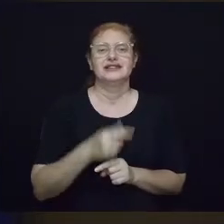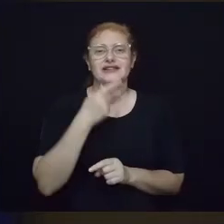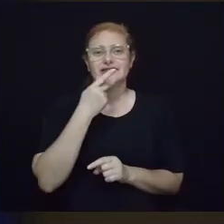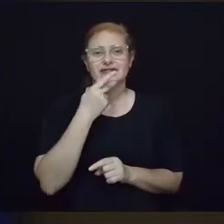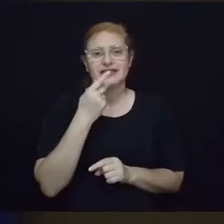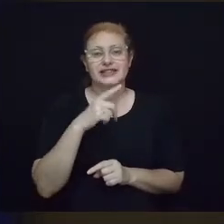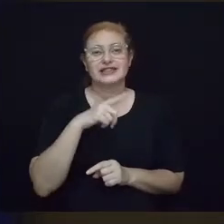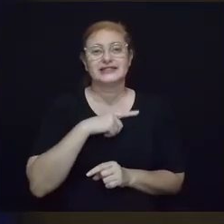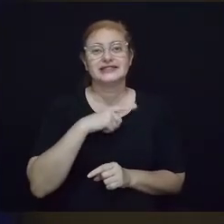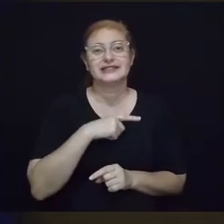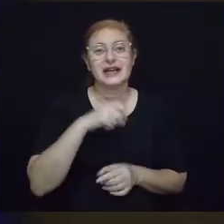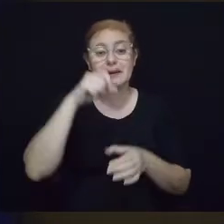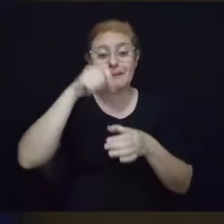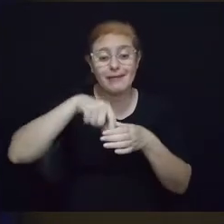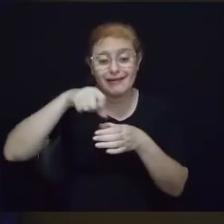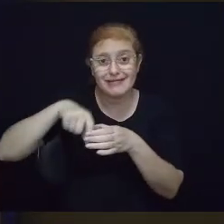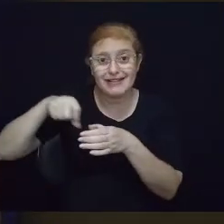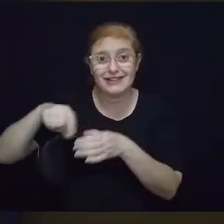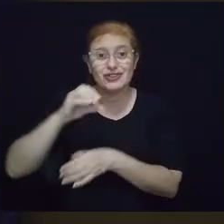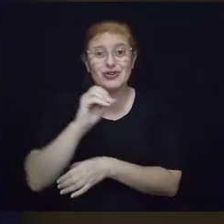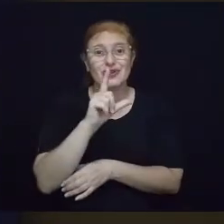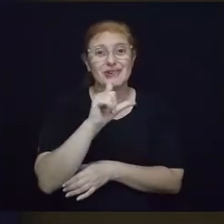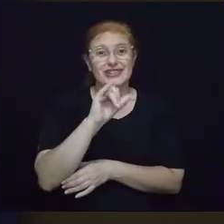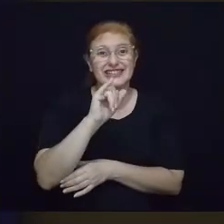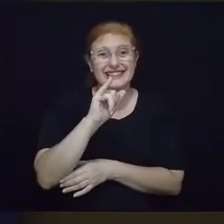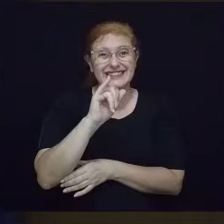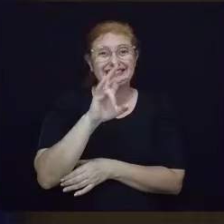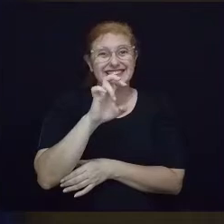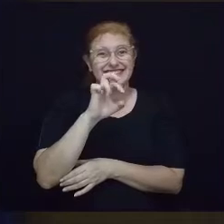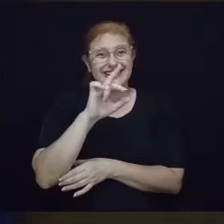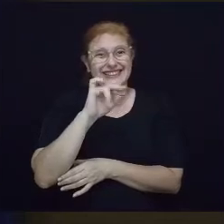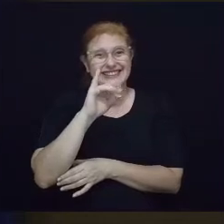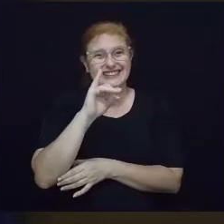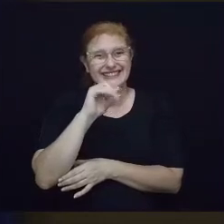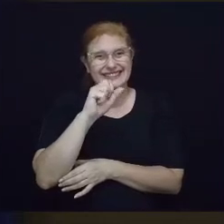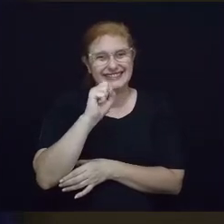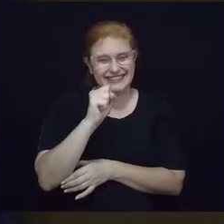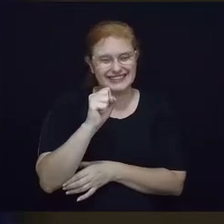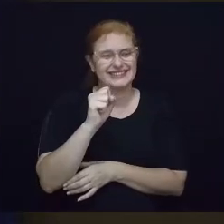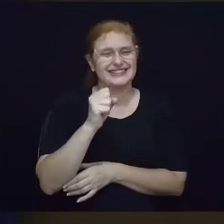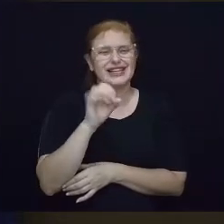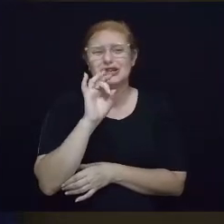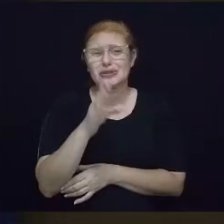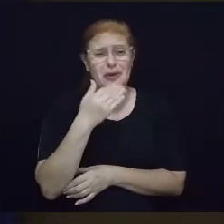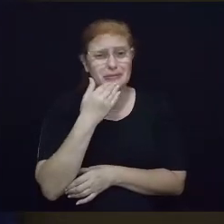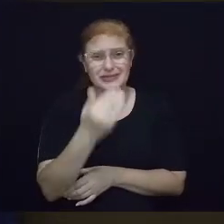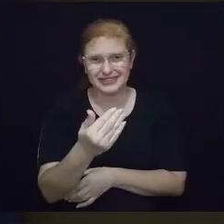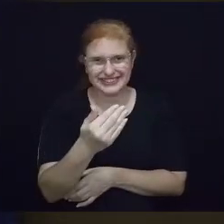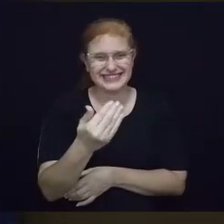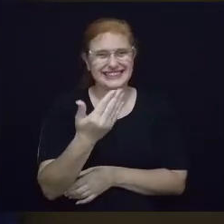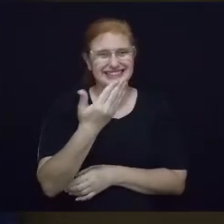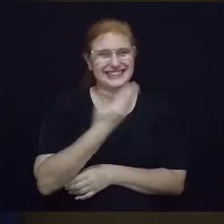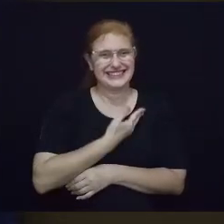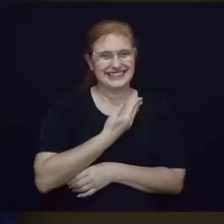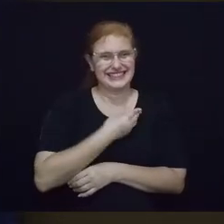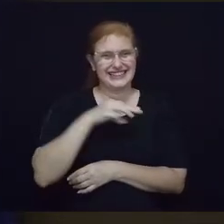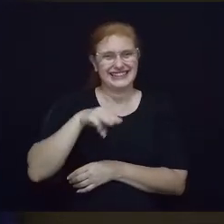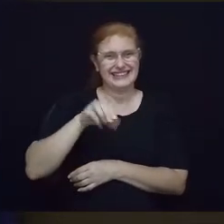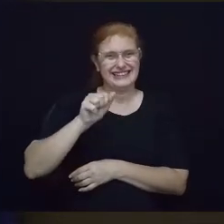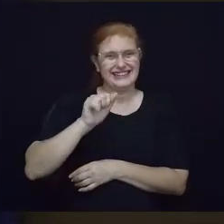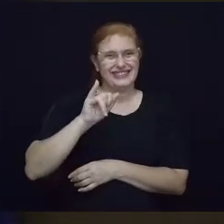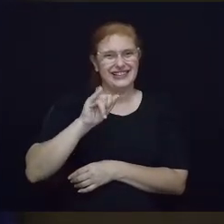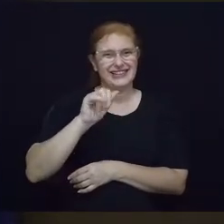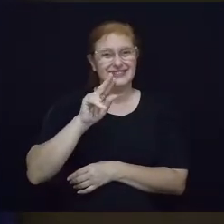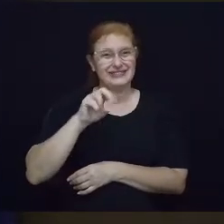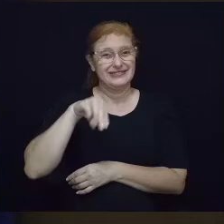tem plantação de oliveiras. E quando quiseres é só pedir. Ela é amiga da Mayumi, então